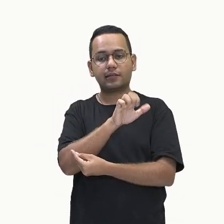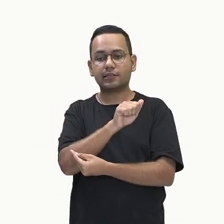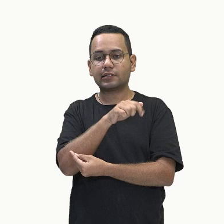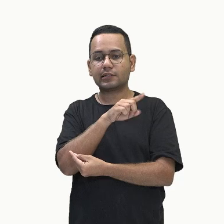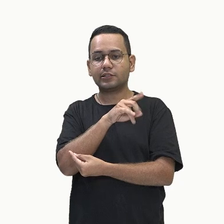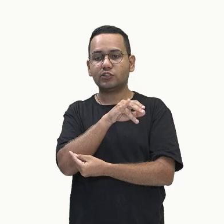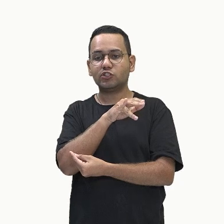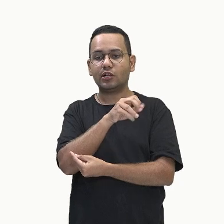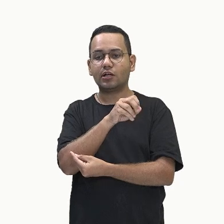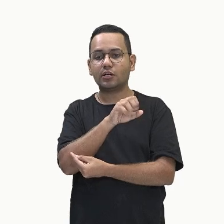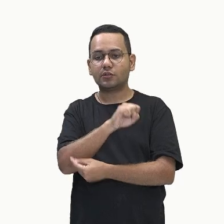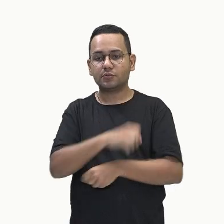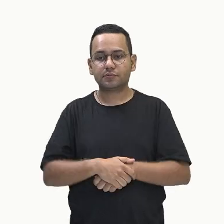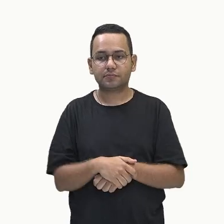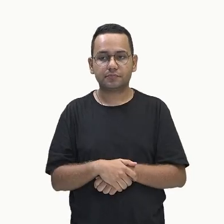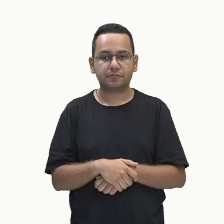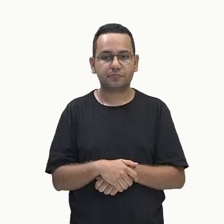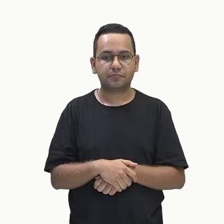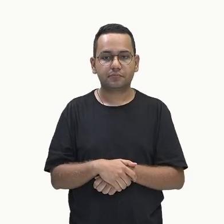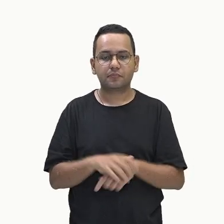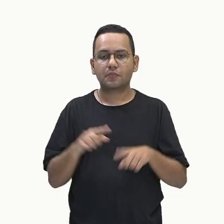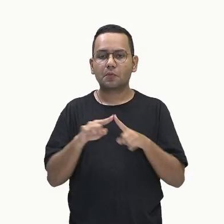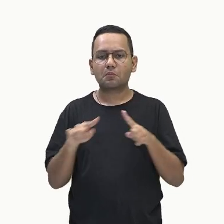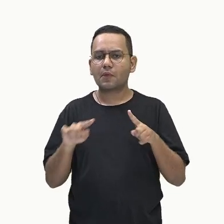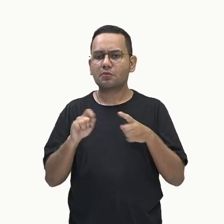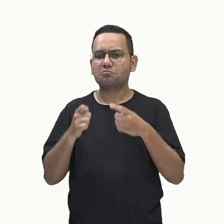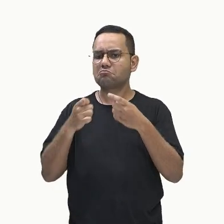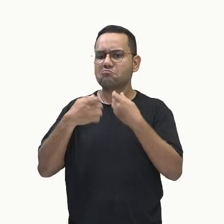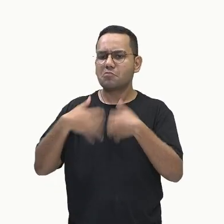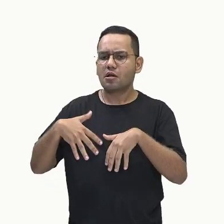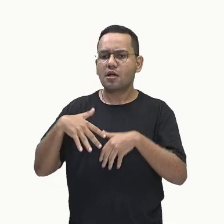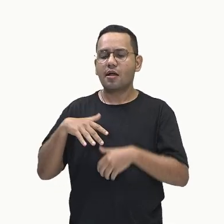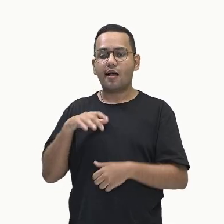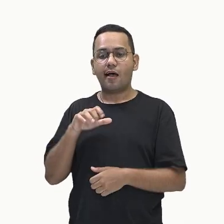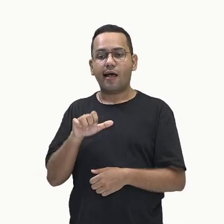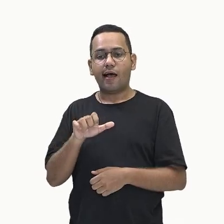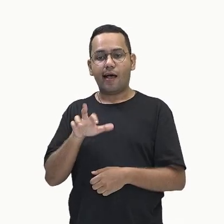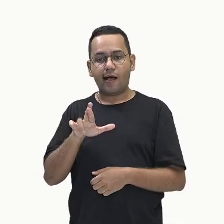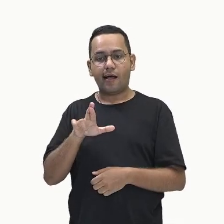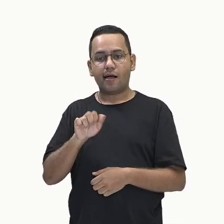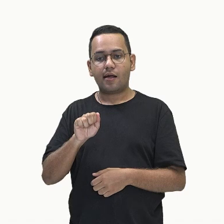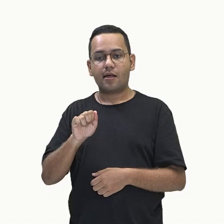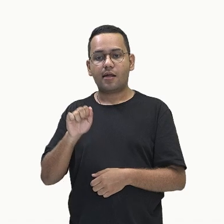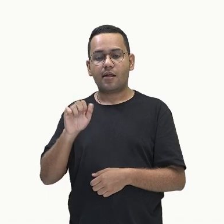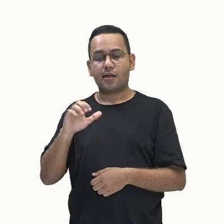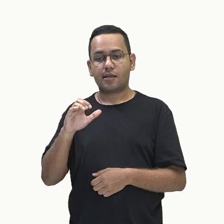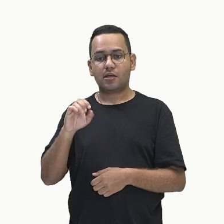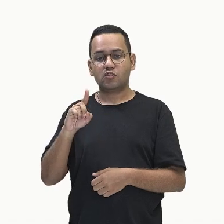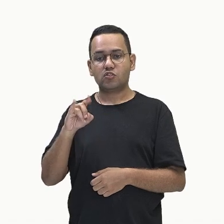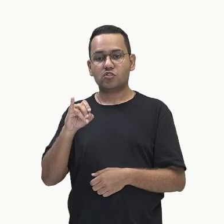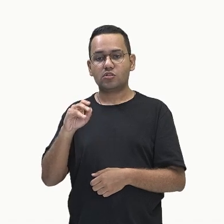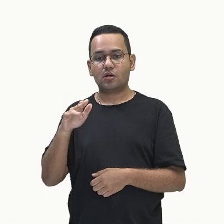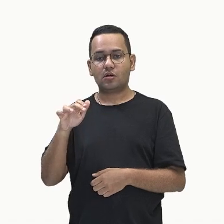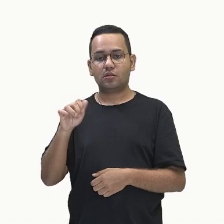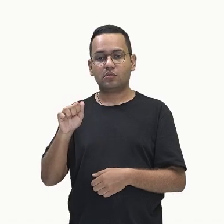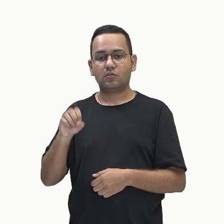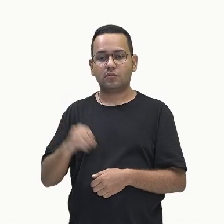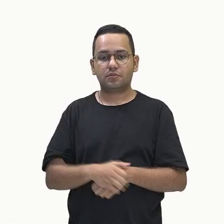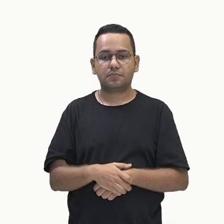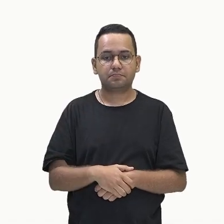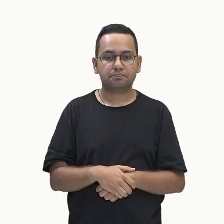serão chamados de nervos raquidianos. Então, nosso sistema nervoso simpático